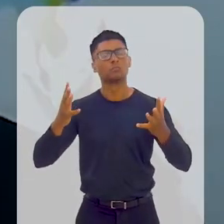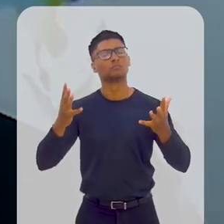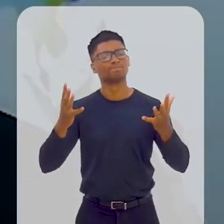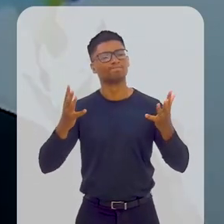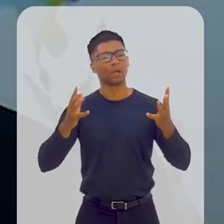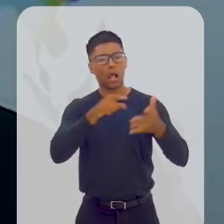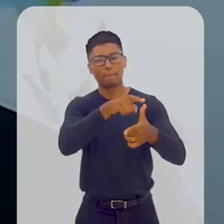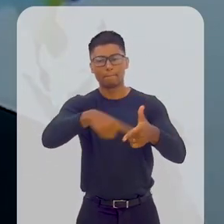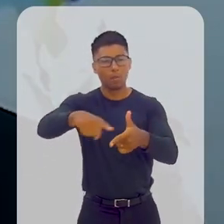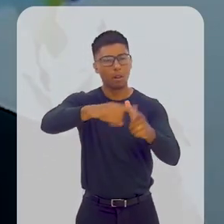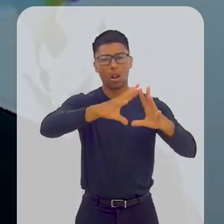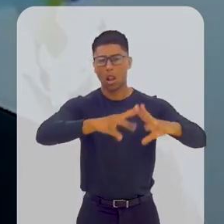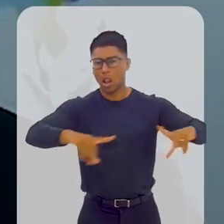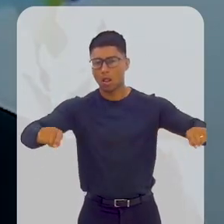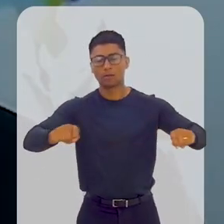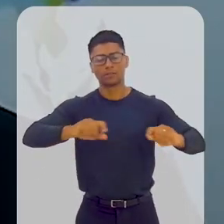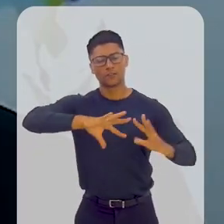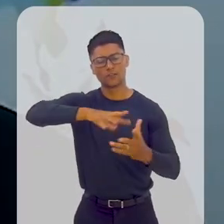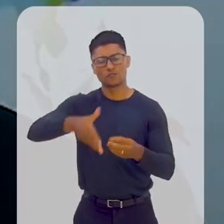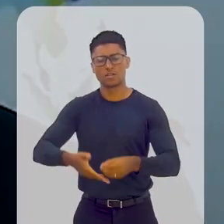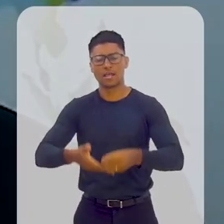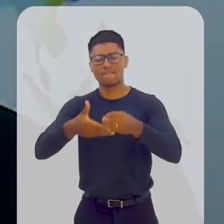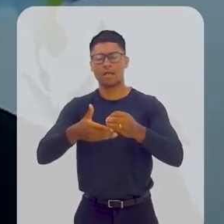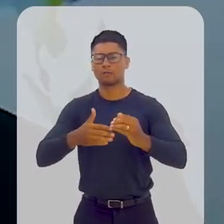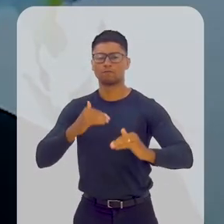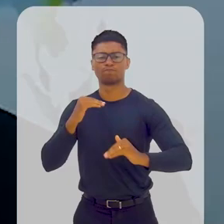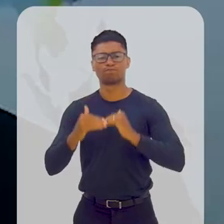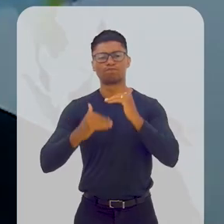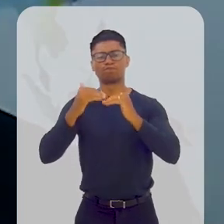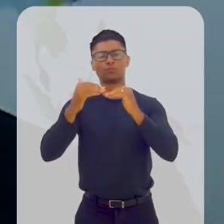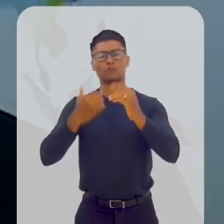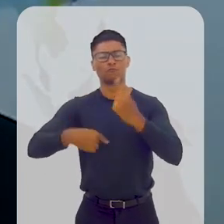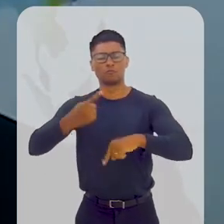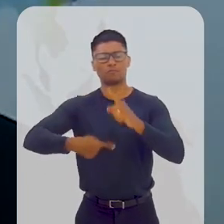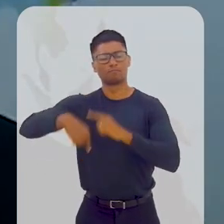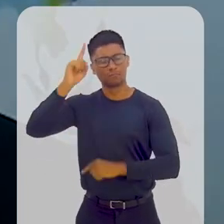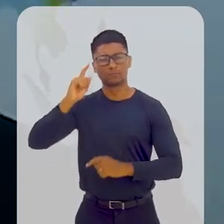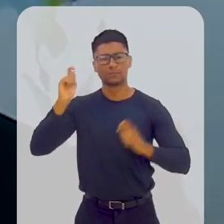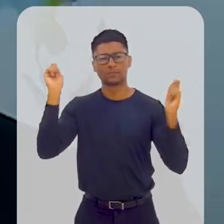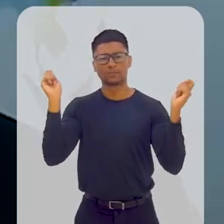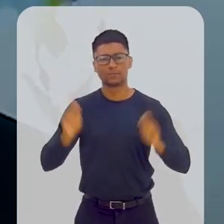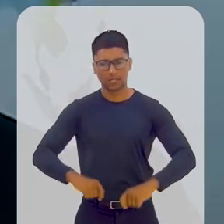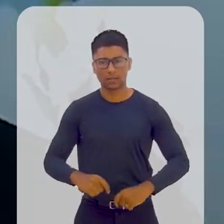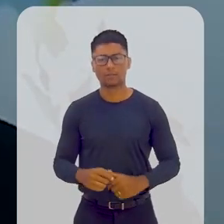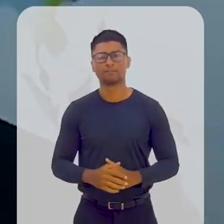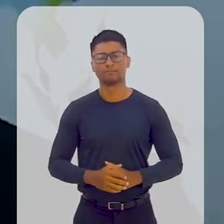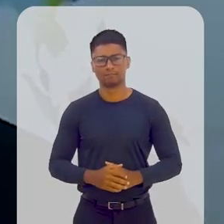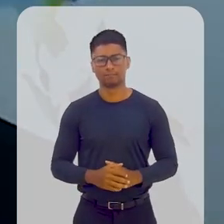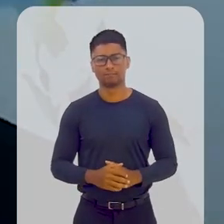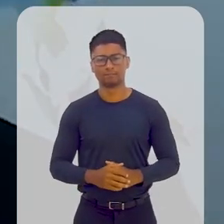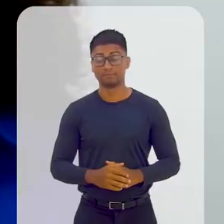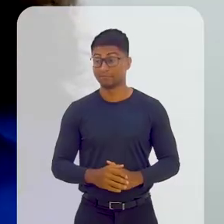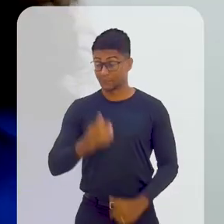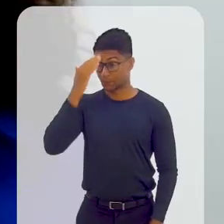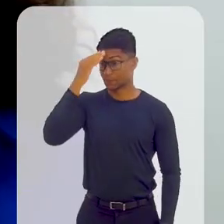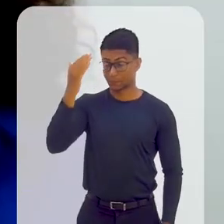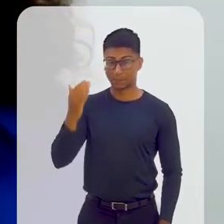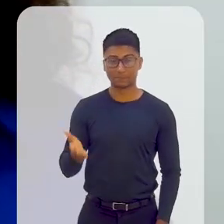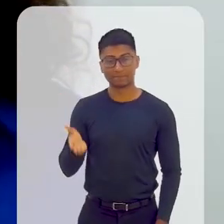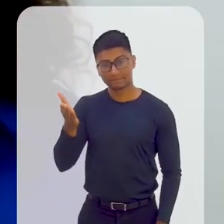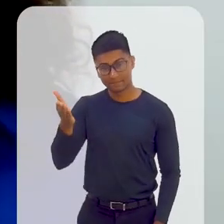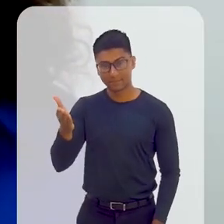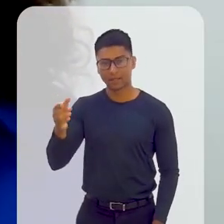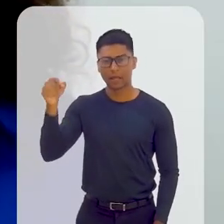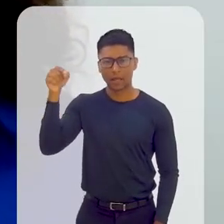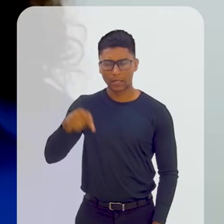o nosso desenvolvimento sustentável tão necessário para prover maior responsabilidade socioambiental. Marcelo, muito